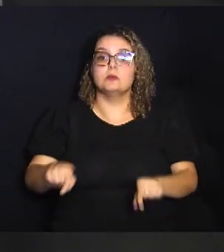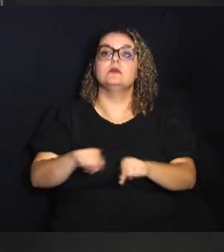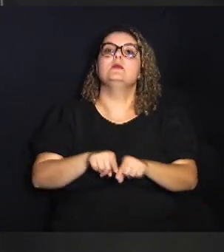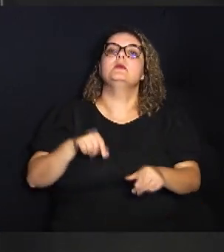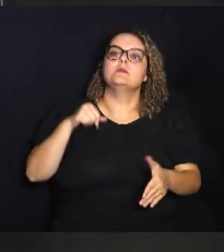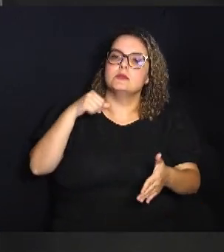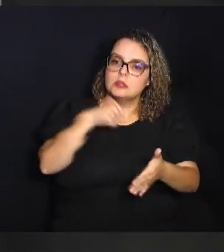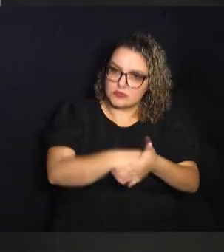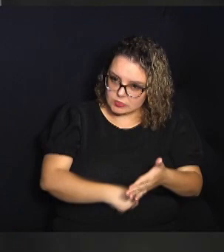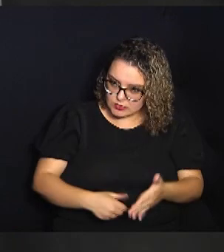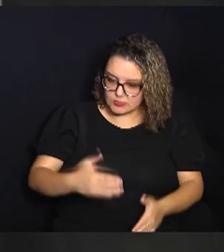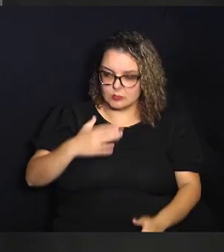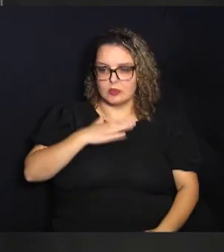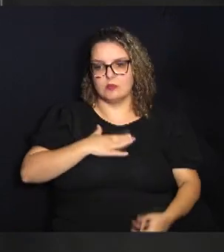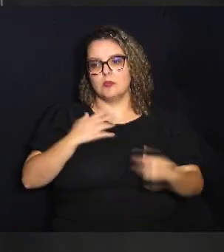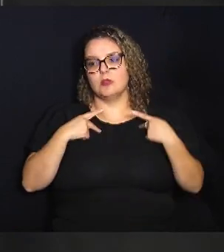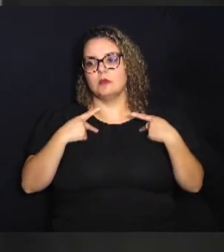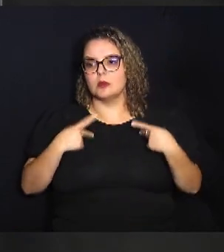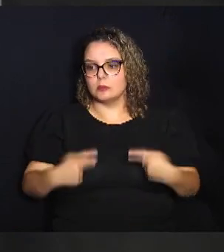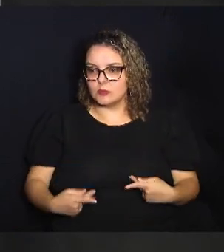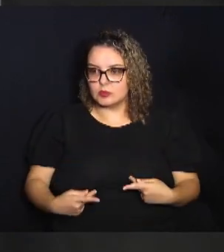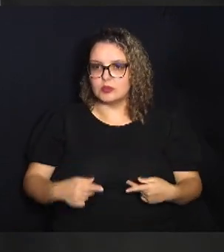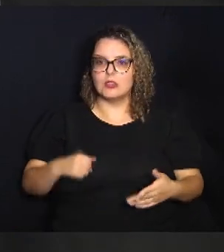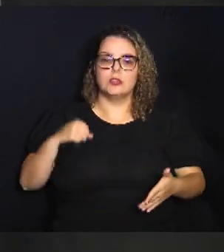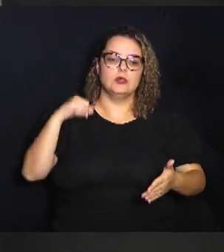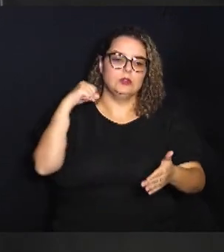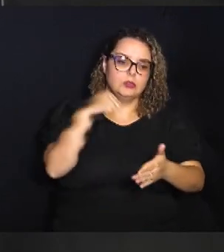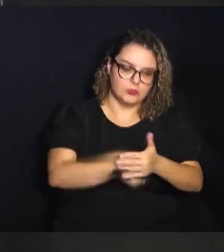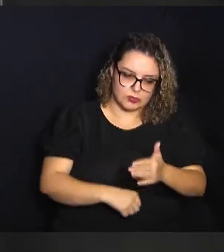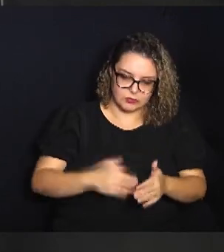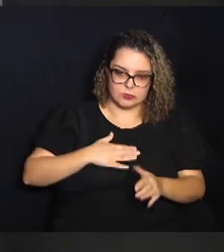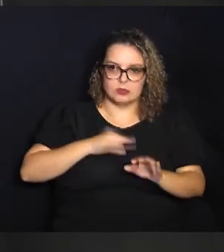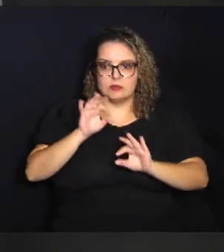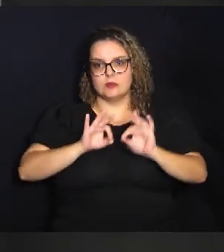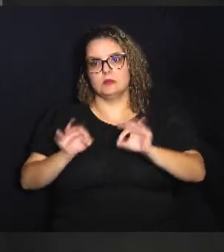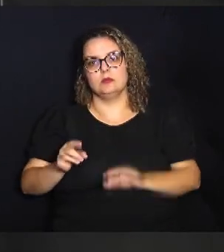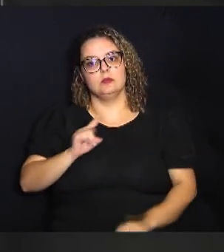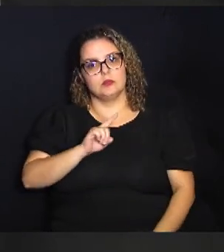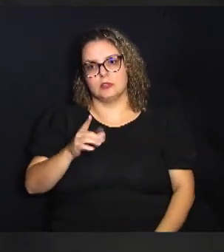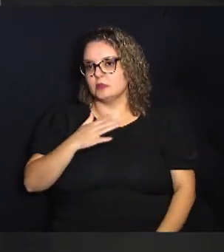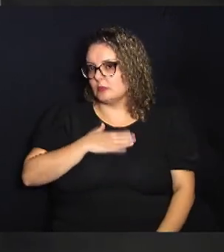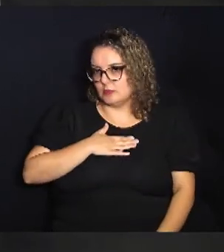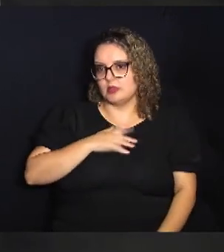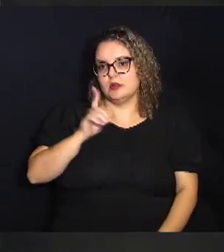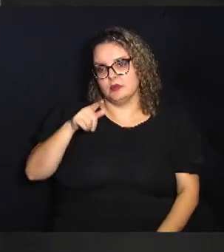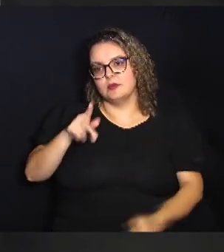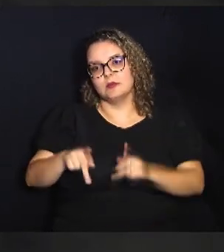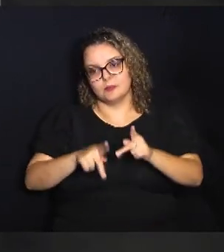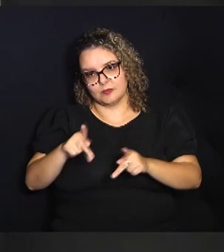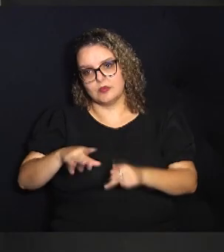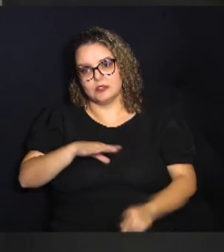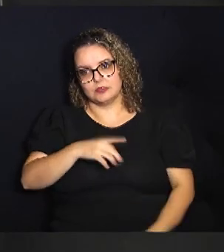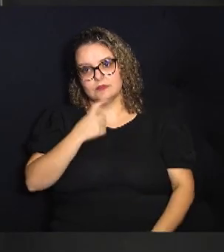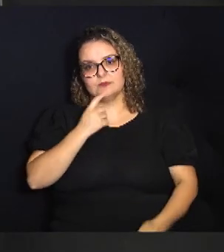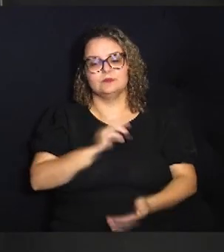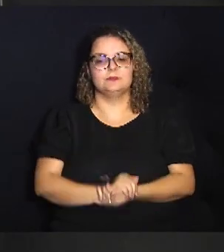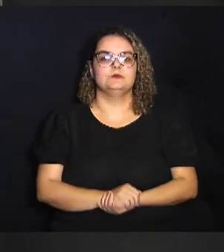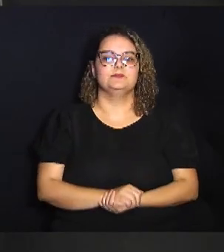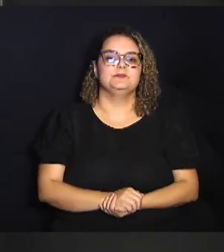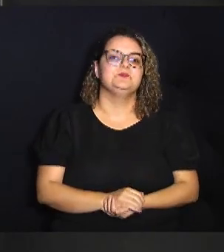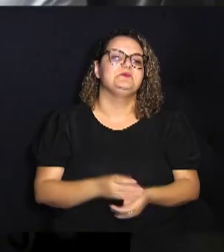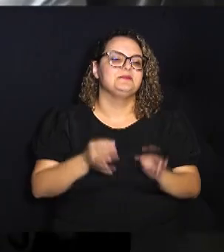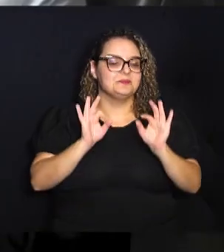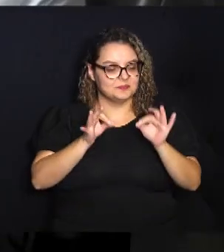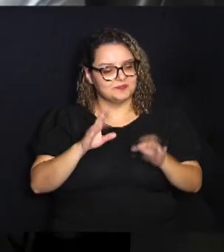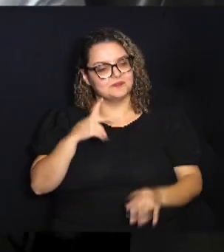luto pela minha postura, luto pelos meus projetos, porque não são meus, são da população de Campinas. Tá certo,